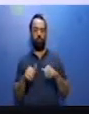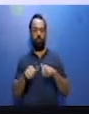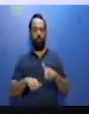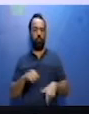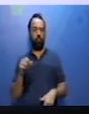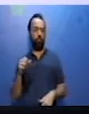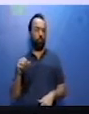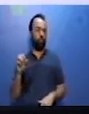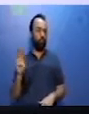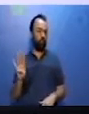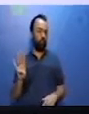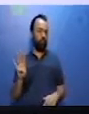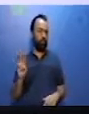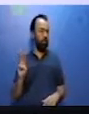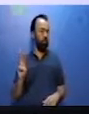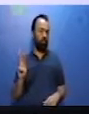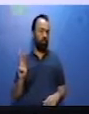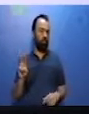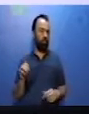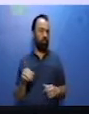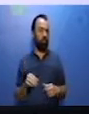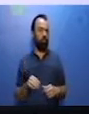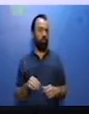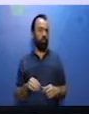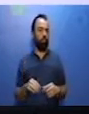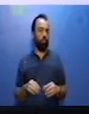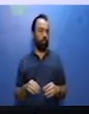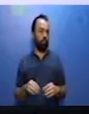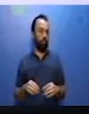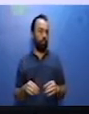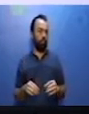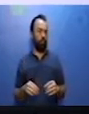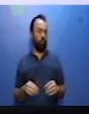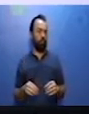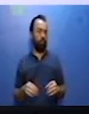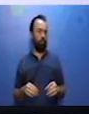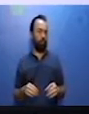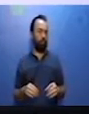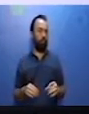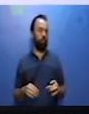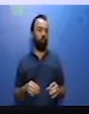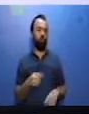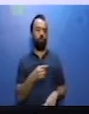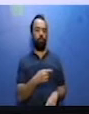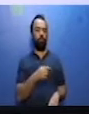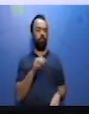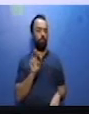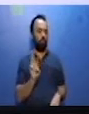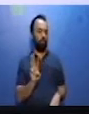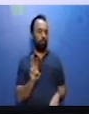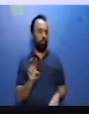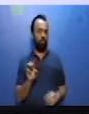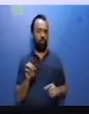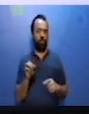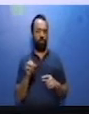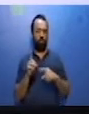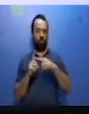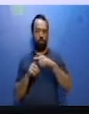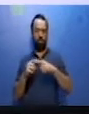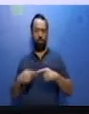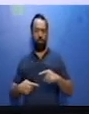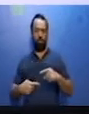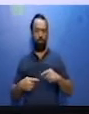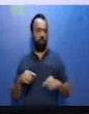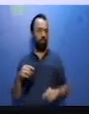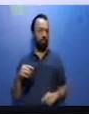esse menos é da fórmula mais ou menos raiz de delta eu sei que é 7:00 no lugar do ar coloca